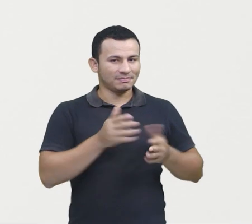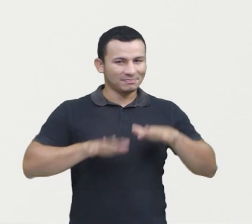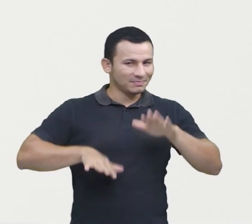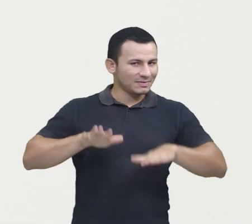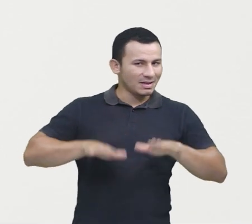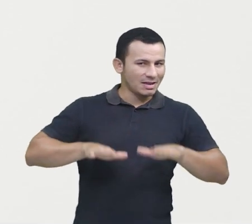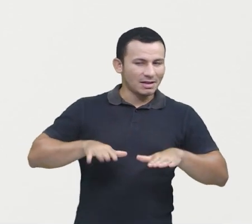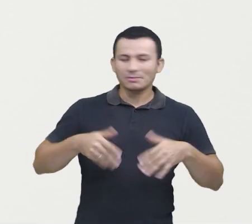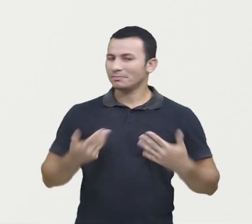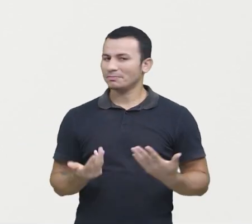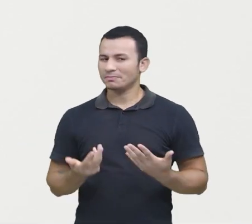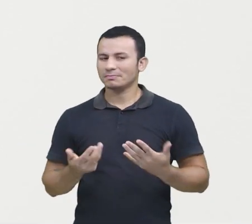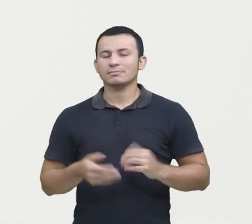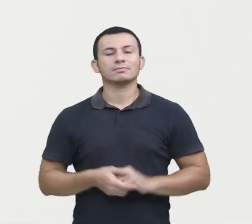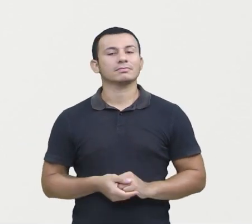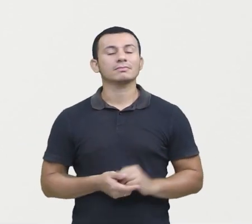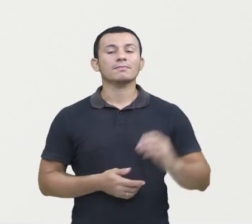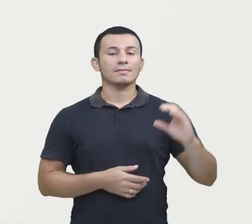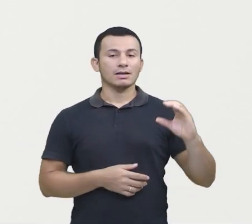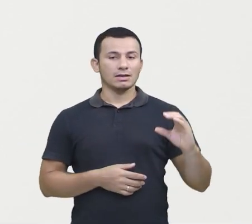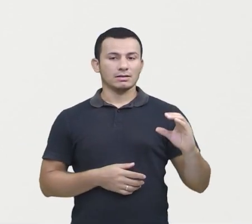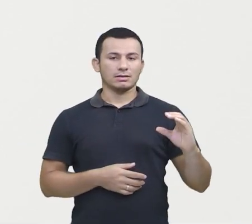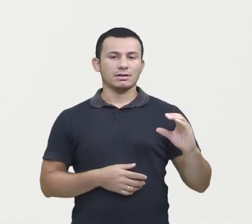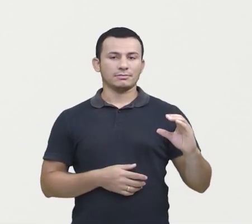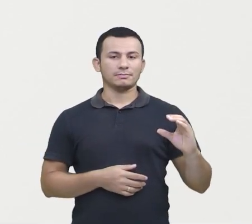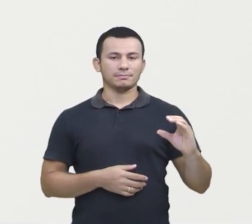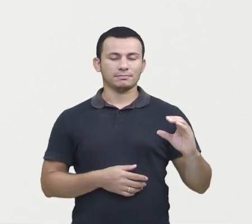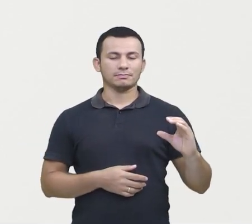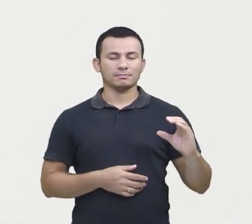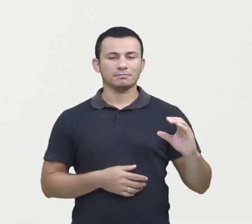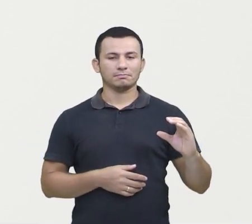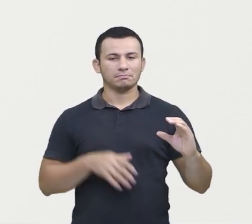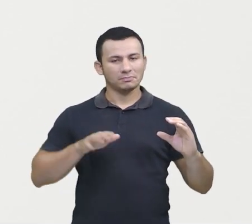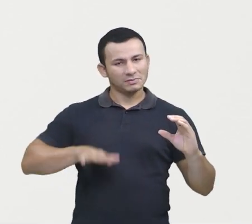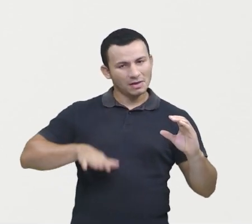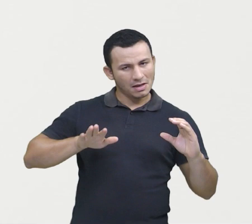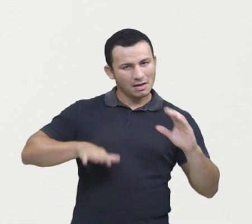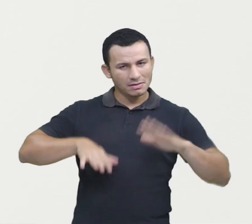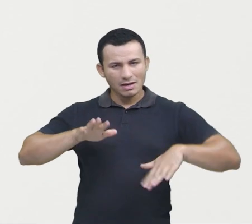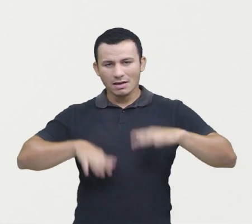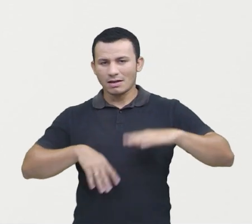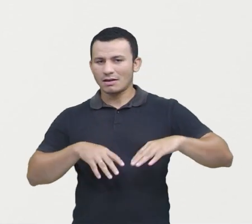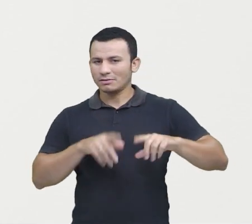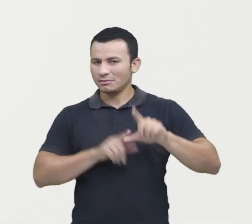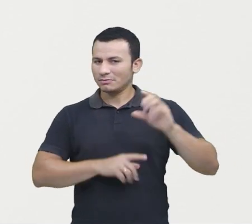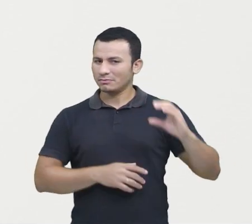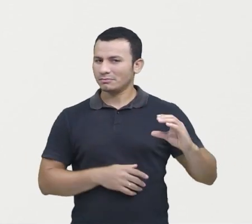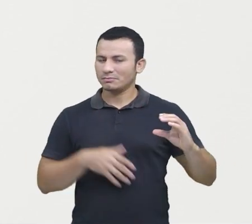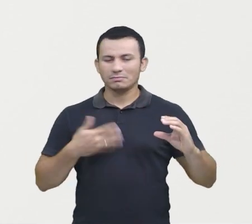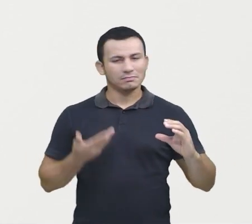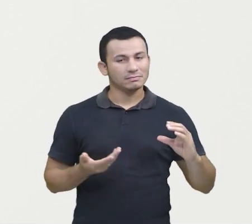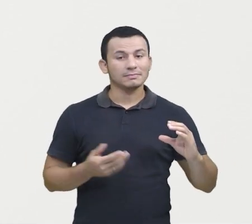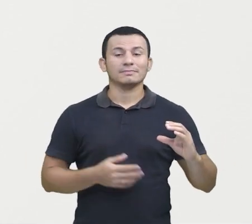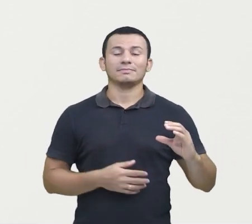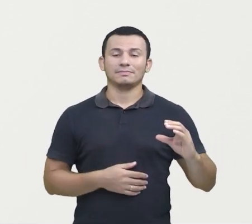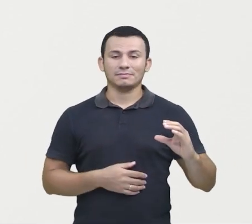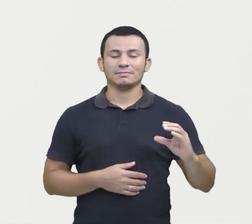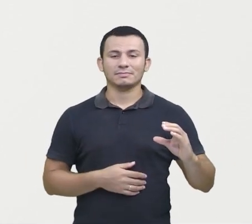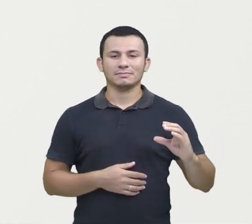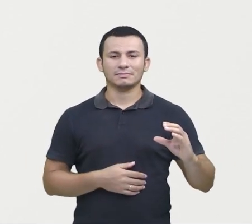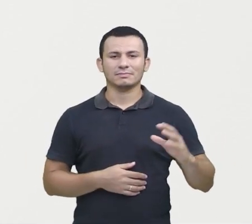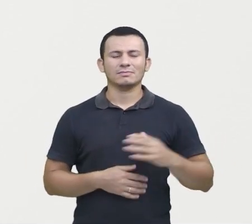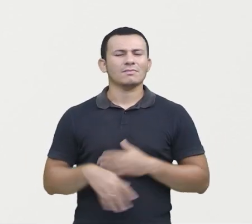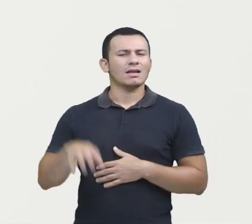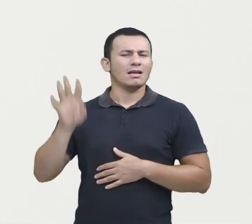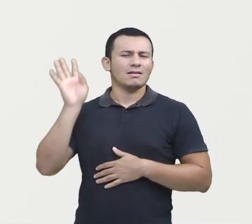trabalhado, crianças? Vamos olhar a letra C, só para nós termos certeza da nossa resposta. Letra C.